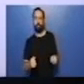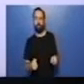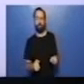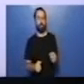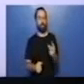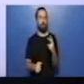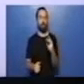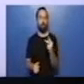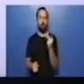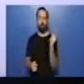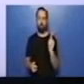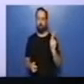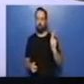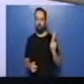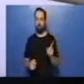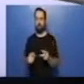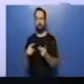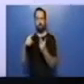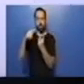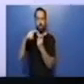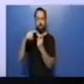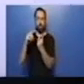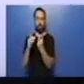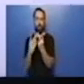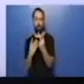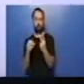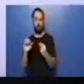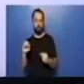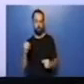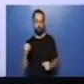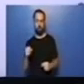dar h igual a raiz quadrada de 48.